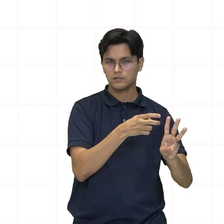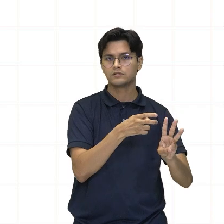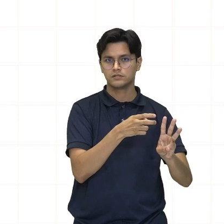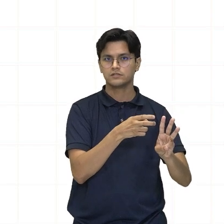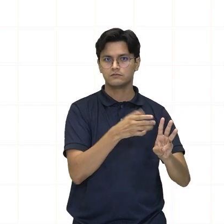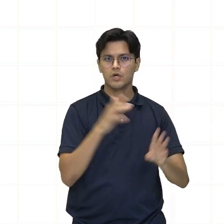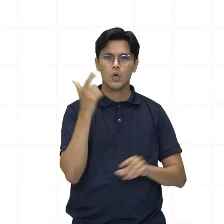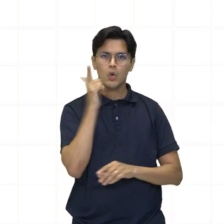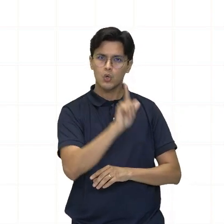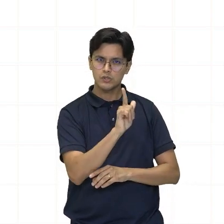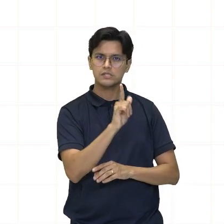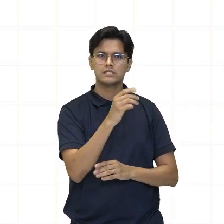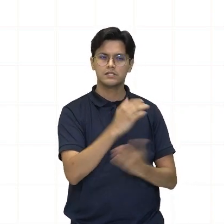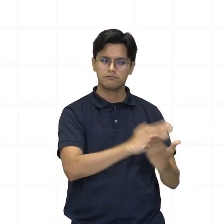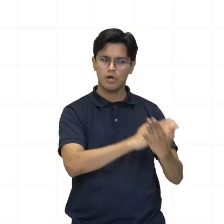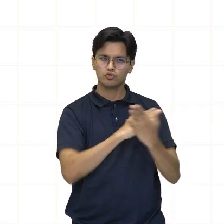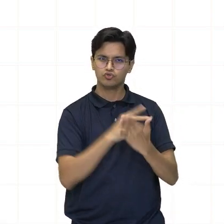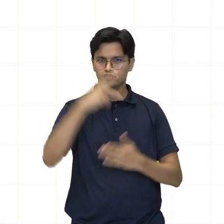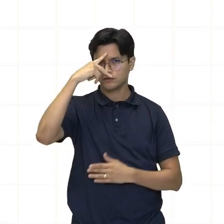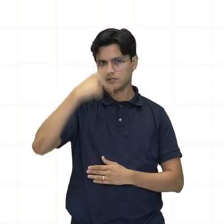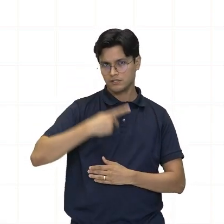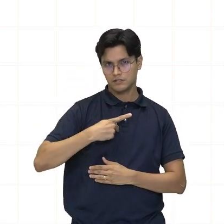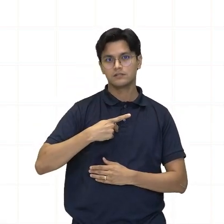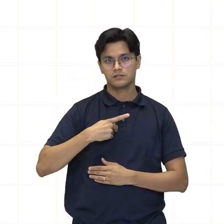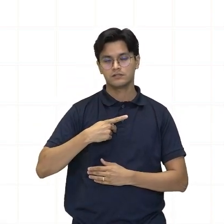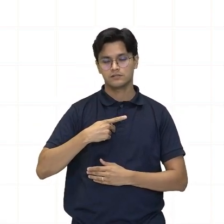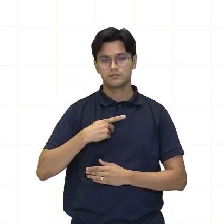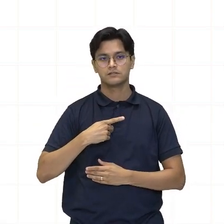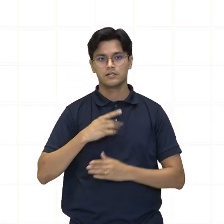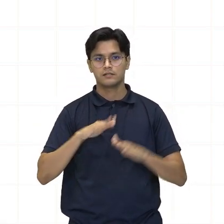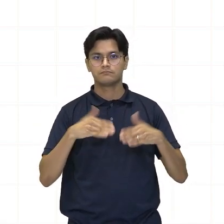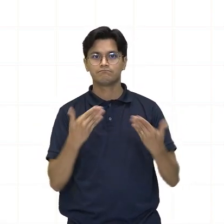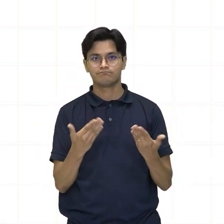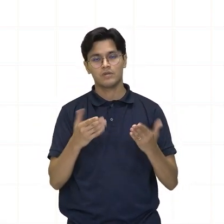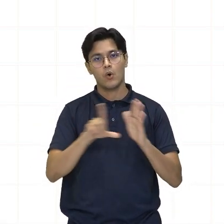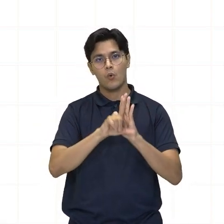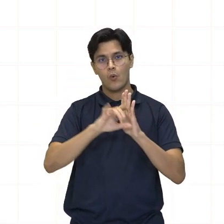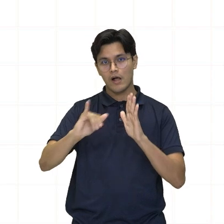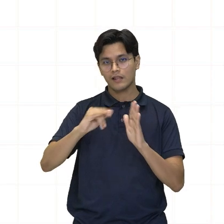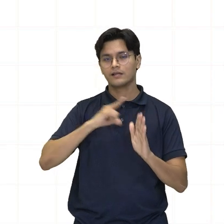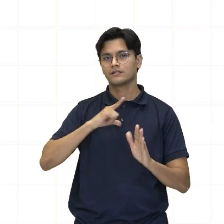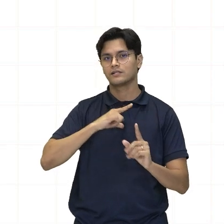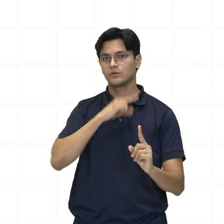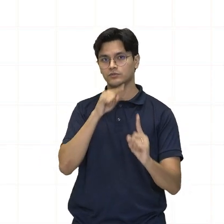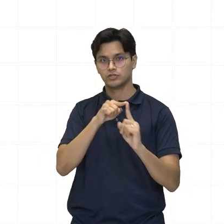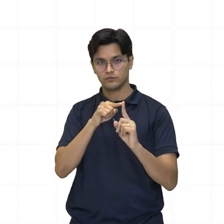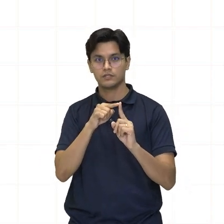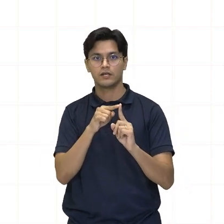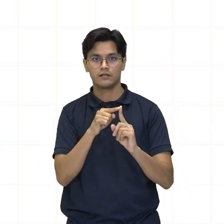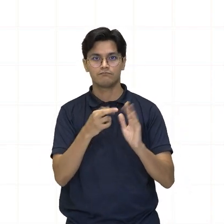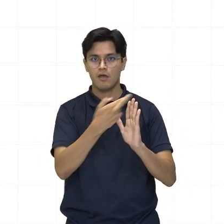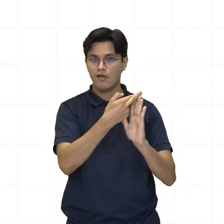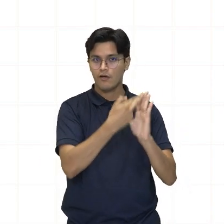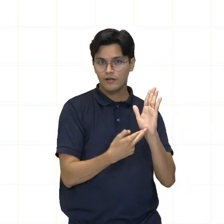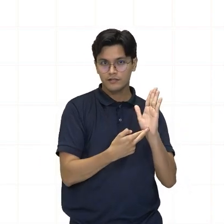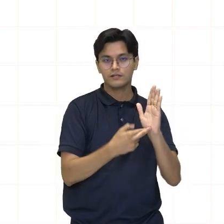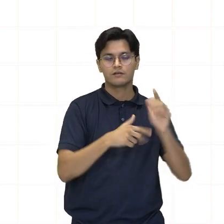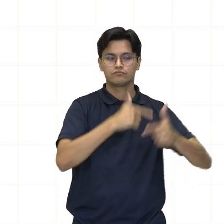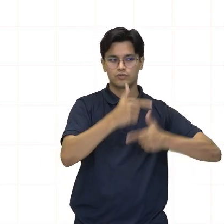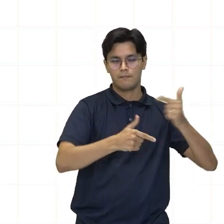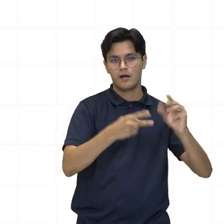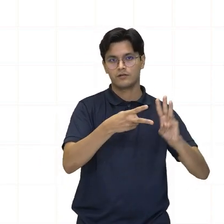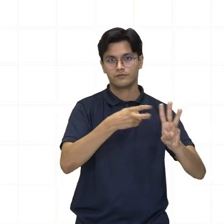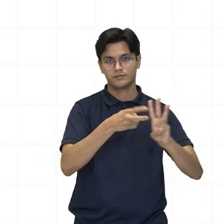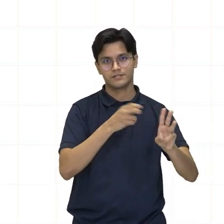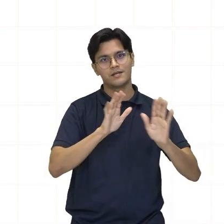lei, que deveria ser uma lei para regulamentar a questão da mão de obra indígena, na verdade, ela